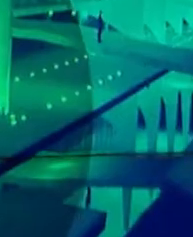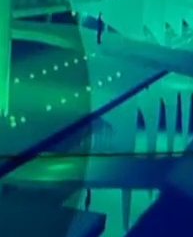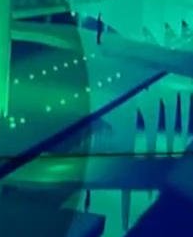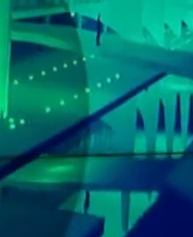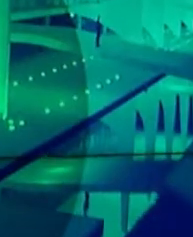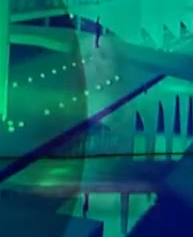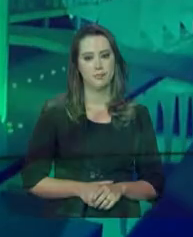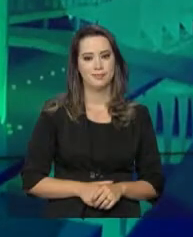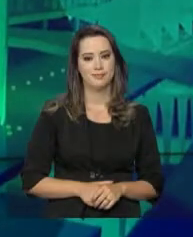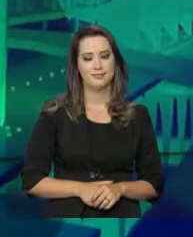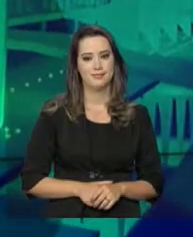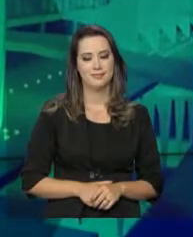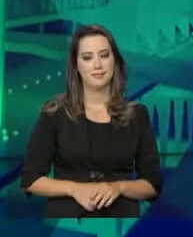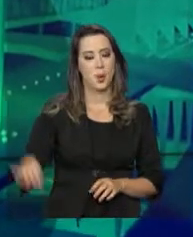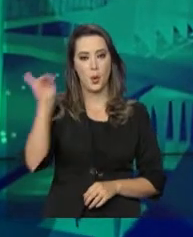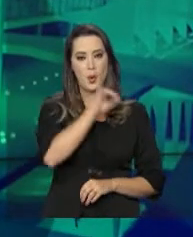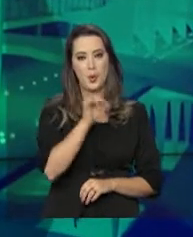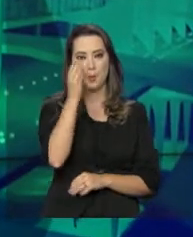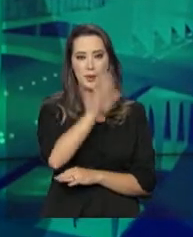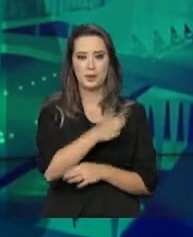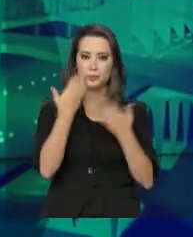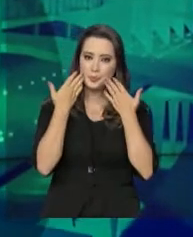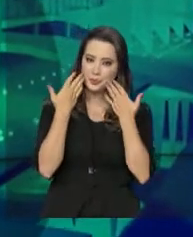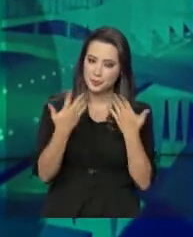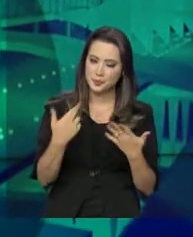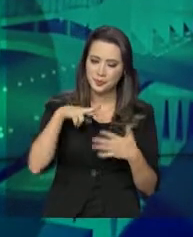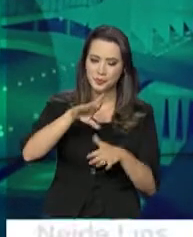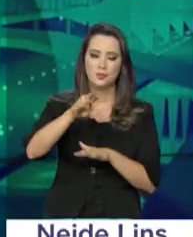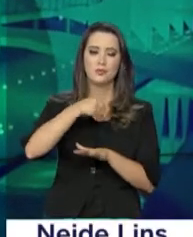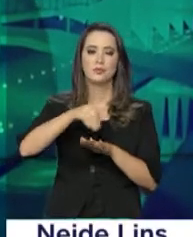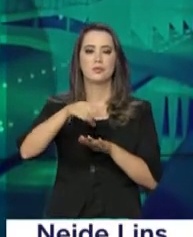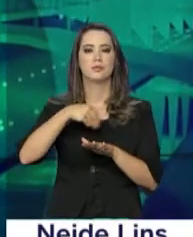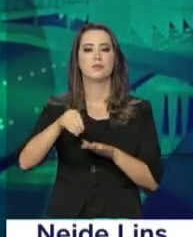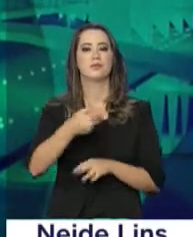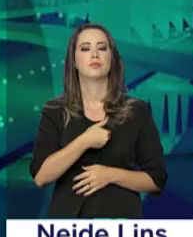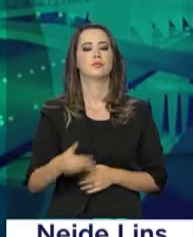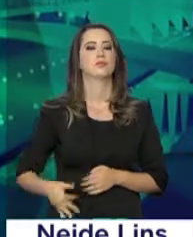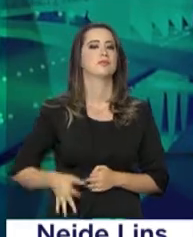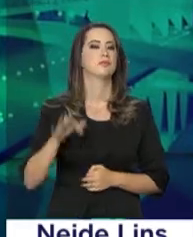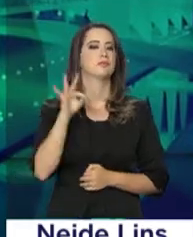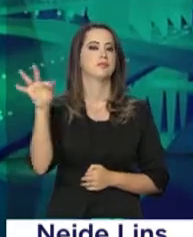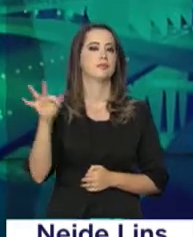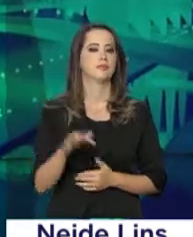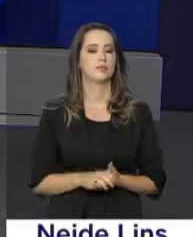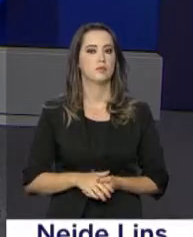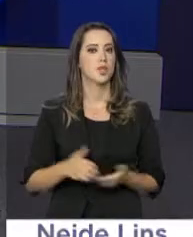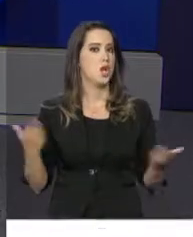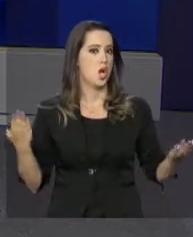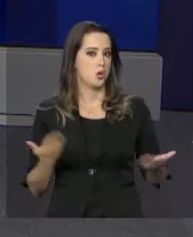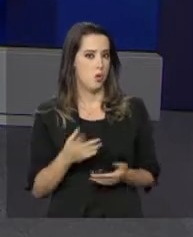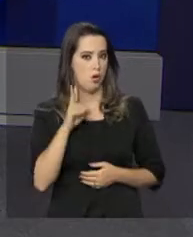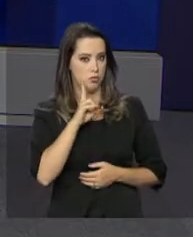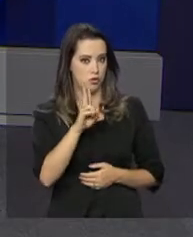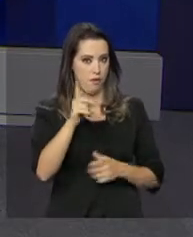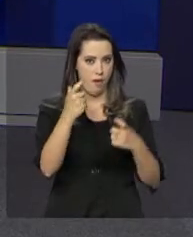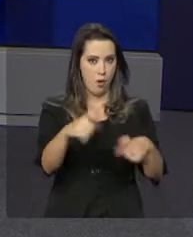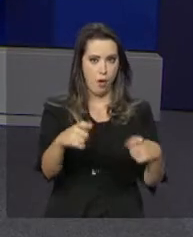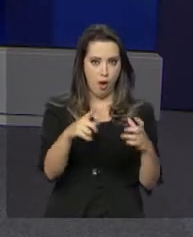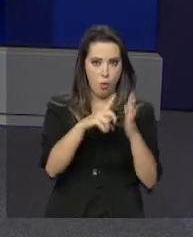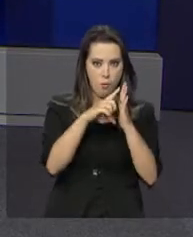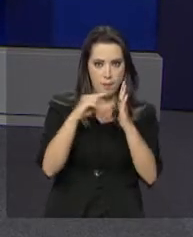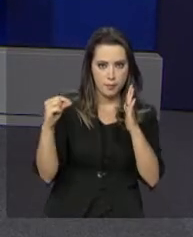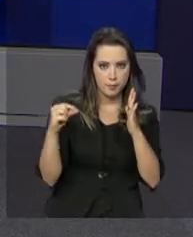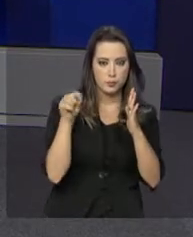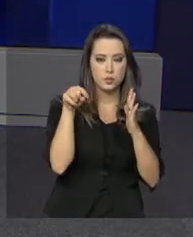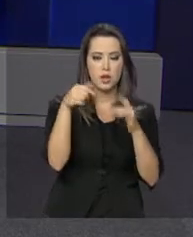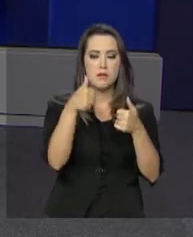olá boa tarde voltamos com o repórter nbr e as notícias do governo federal e nós vamos direto ao palácio do planalto